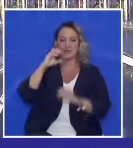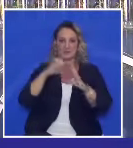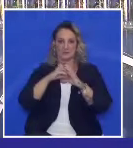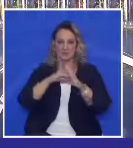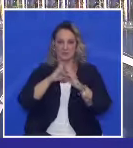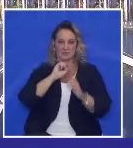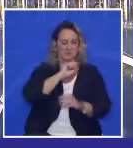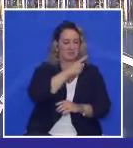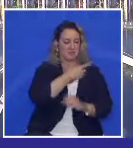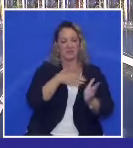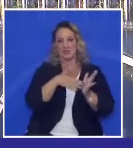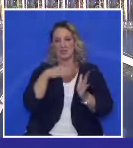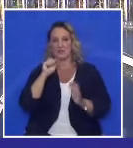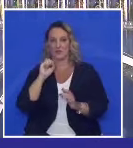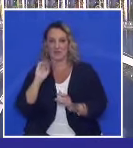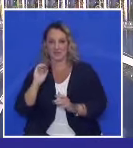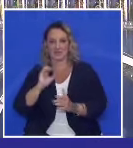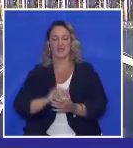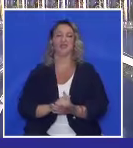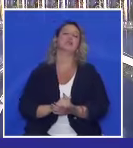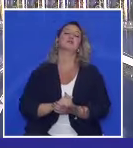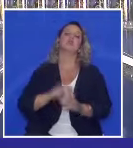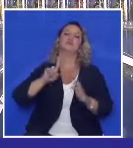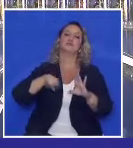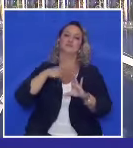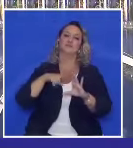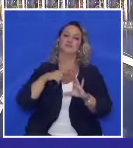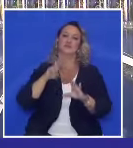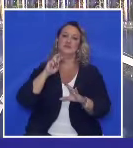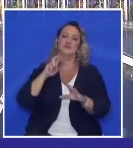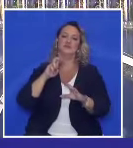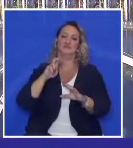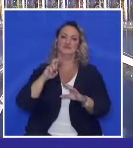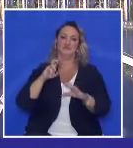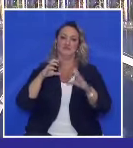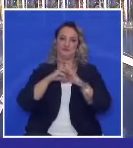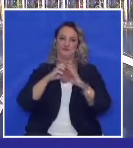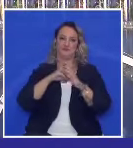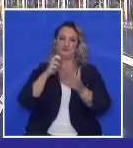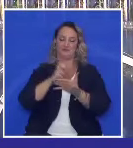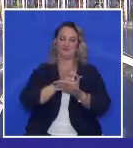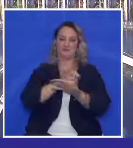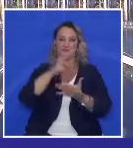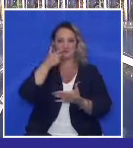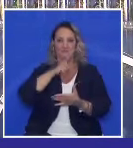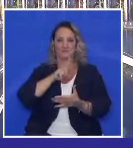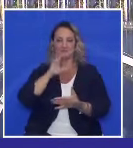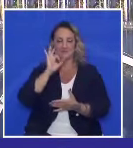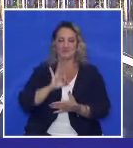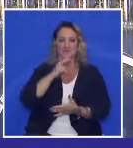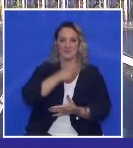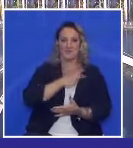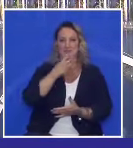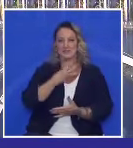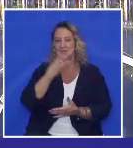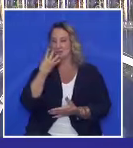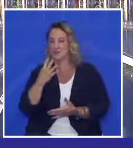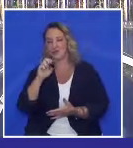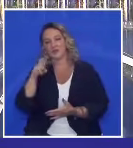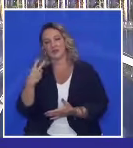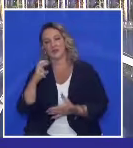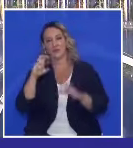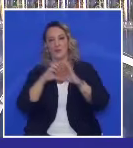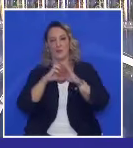80 bolas numeradas de 01 a 80. Deste Globo, sortearemos as 5 dezenas da Quina e você leva prêmio se acertar 2, 3, 4